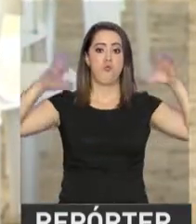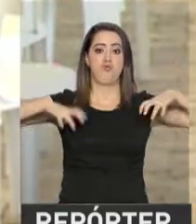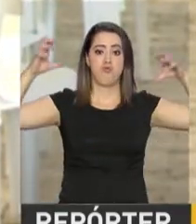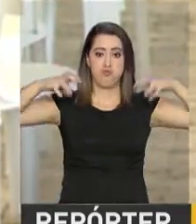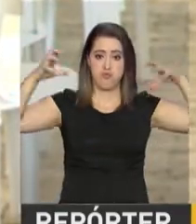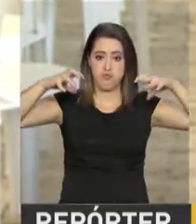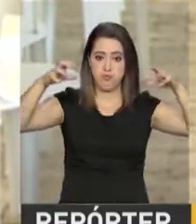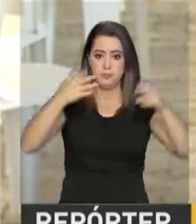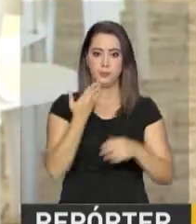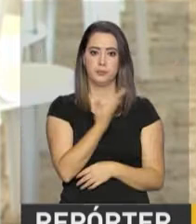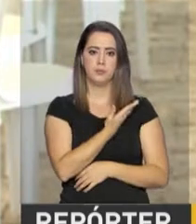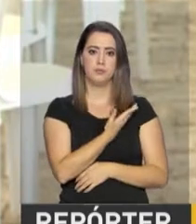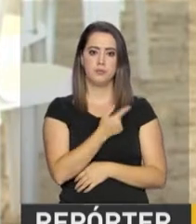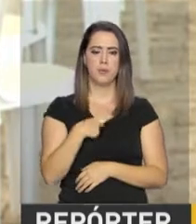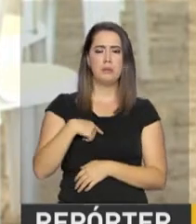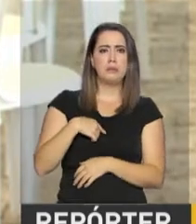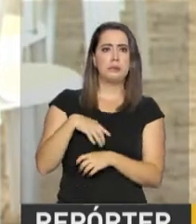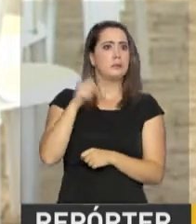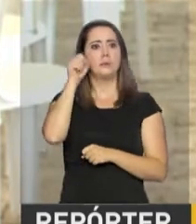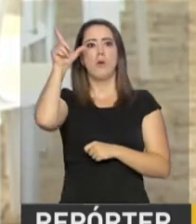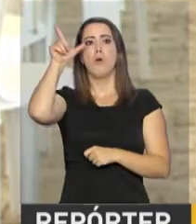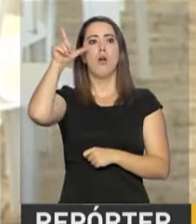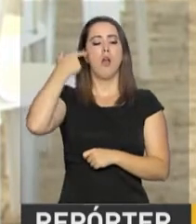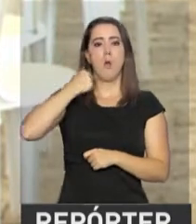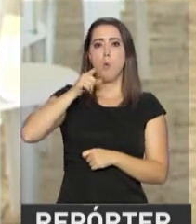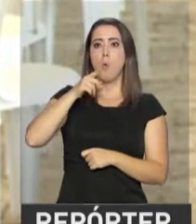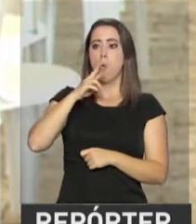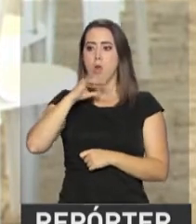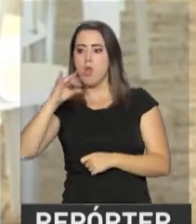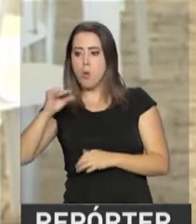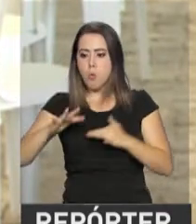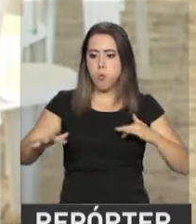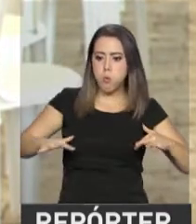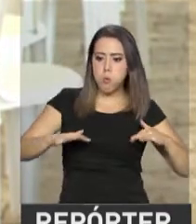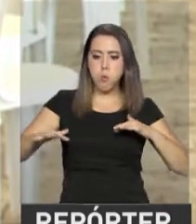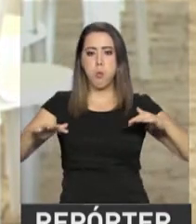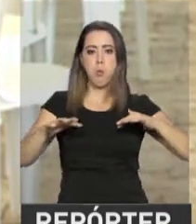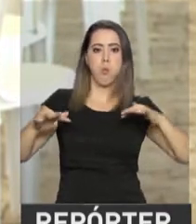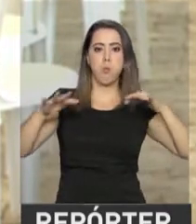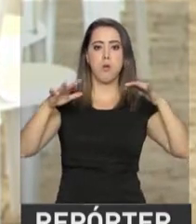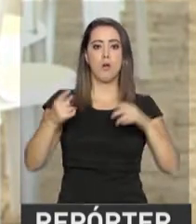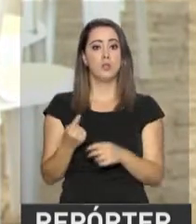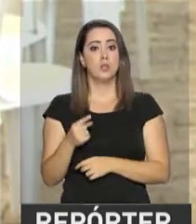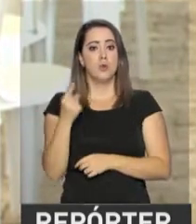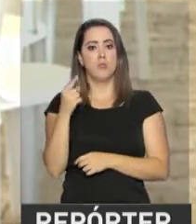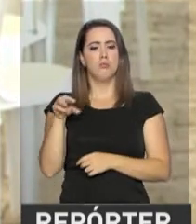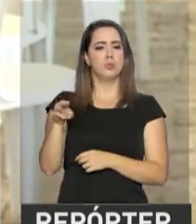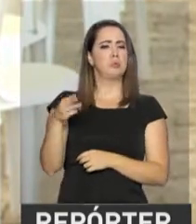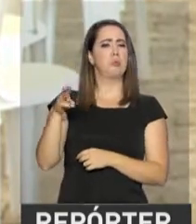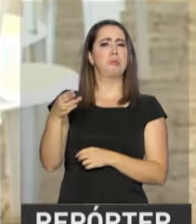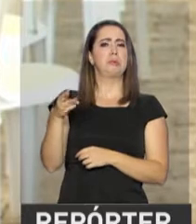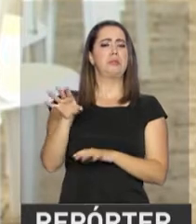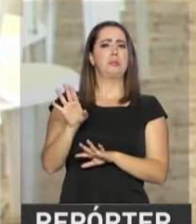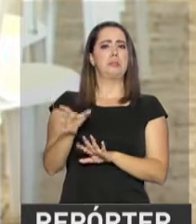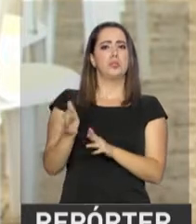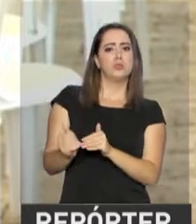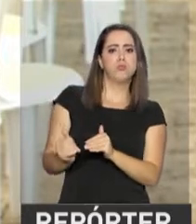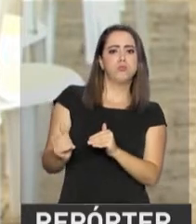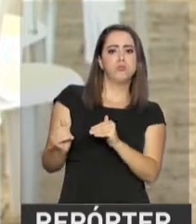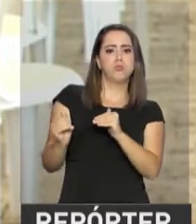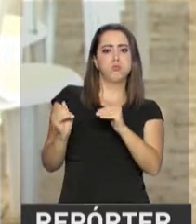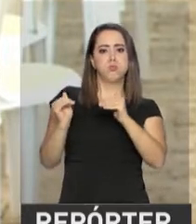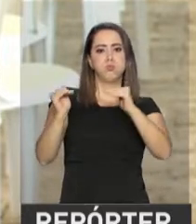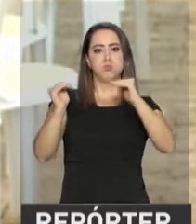né, já estava o barulho muito forte do rio, que estava cheio. E com minutos, né, já começou a encher